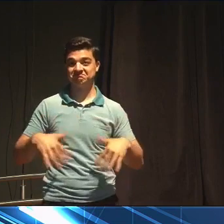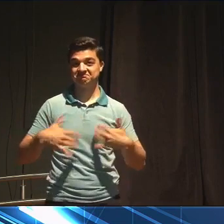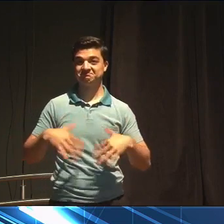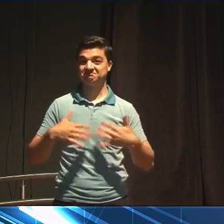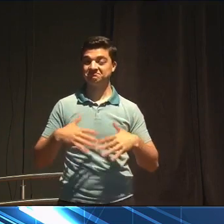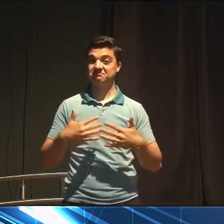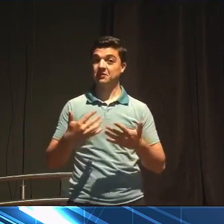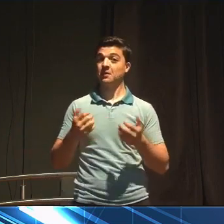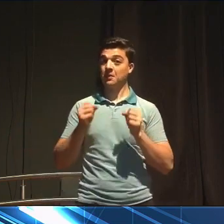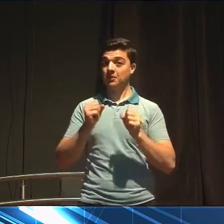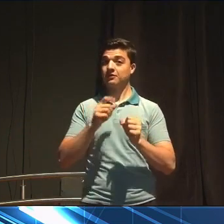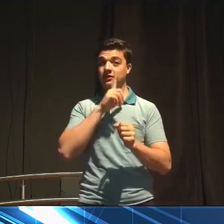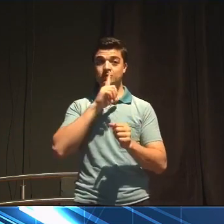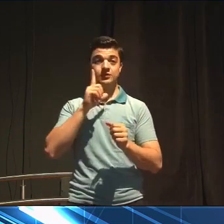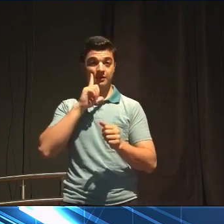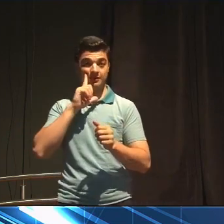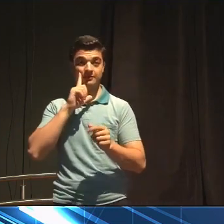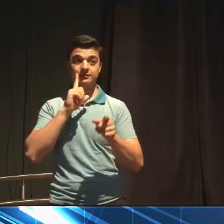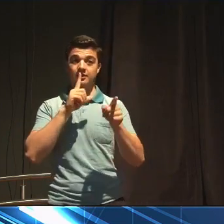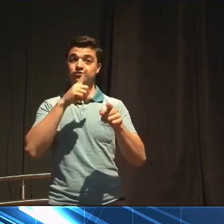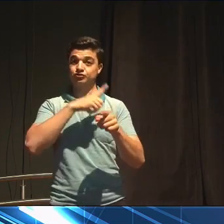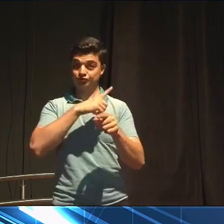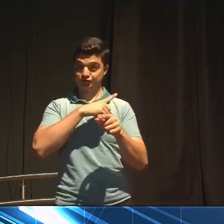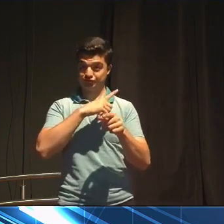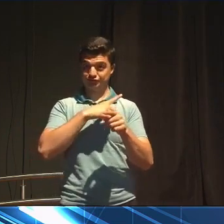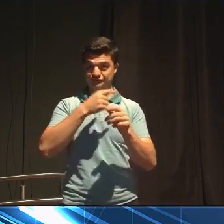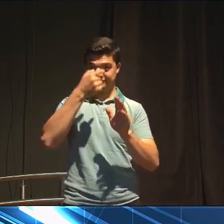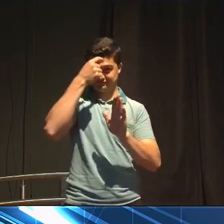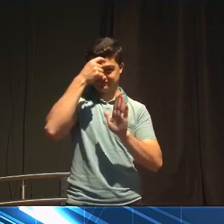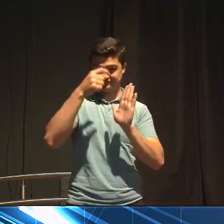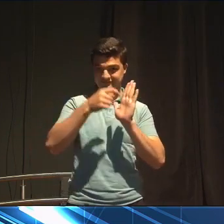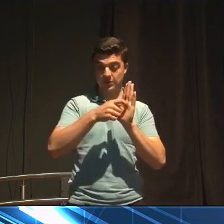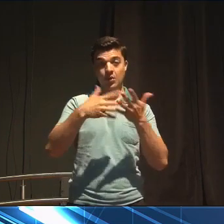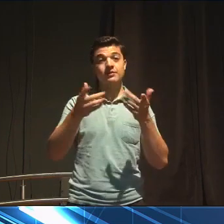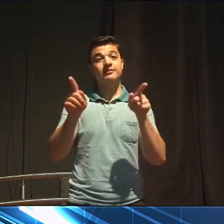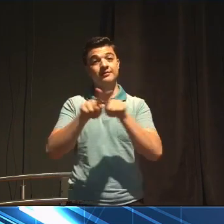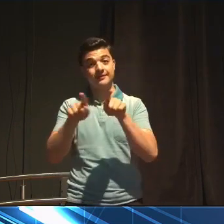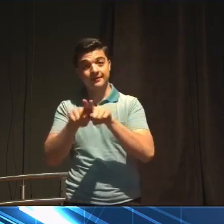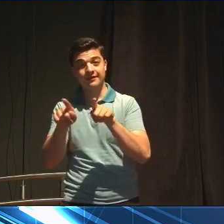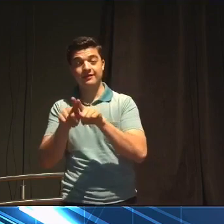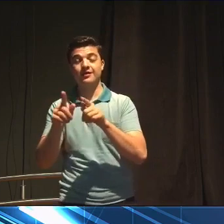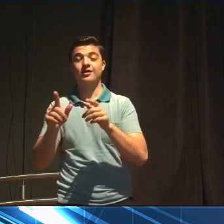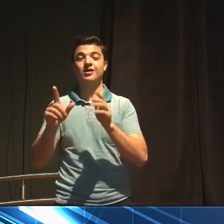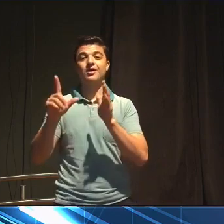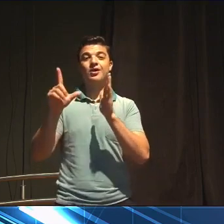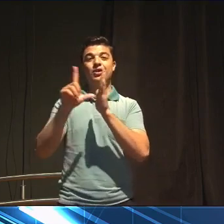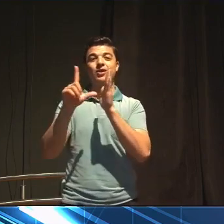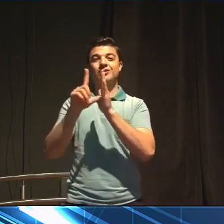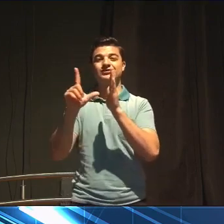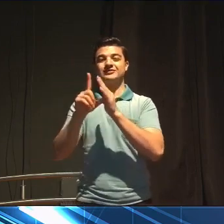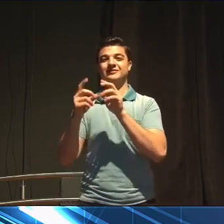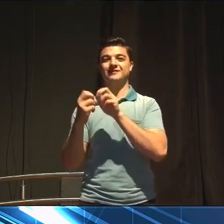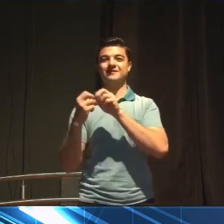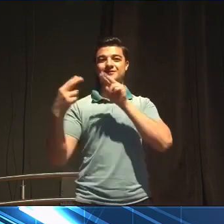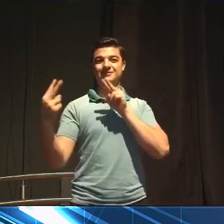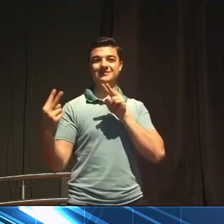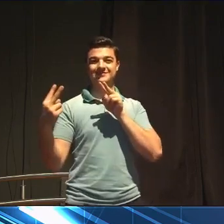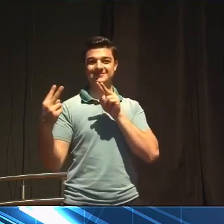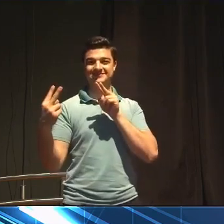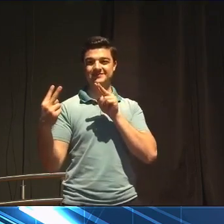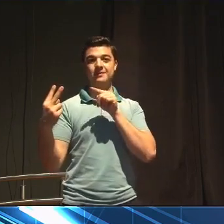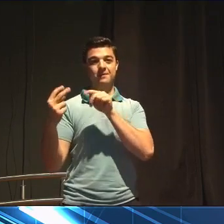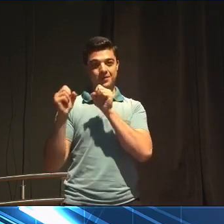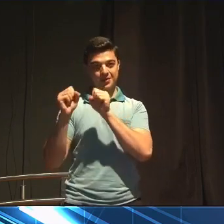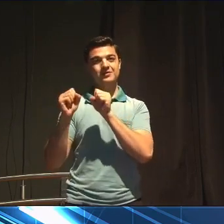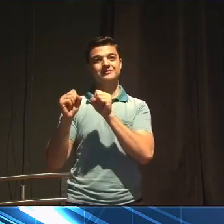loja física de uma lanchonete, mas de repente ela pode estar numa loja virtual, porque daqui a pouco eu não quero sair do metaverso para pedir comida.